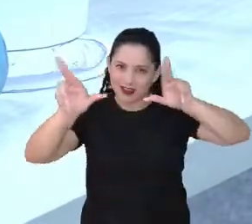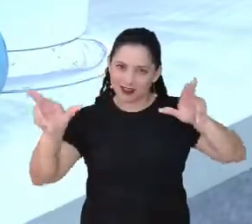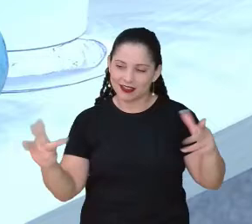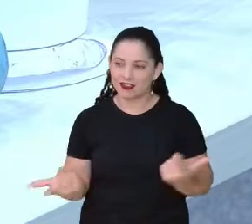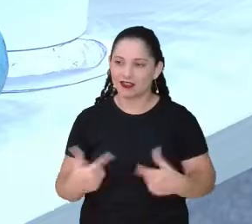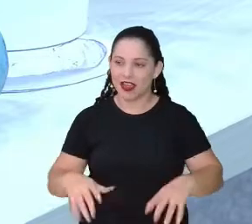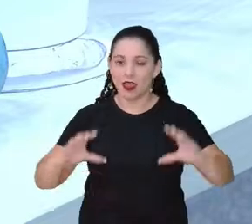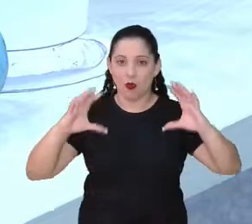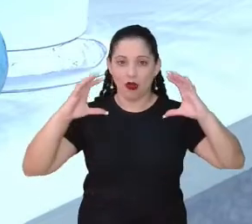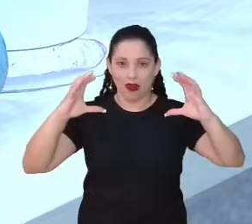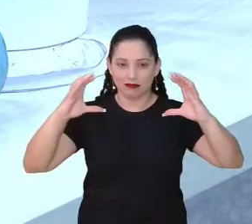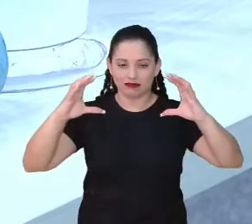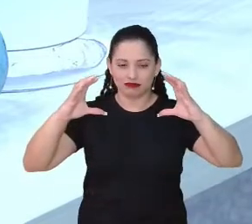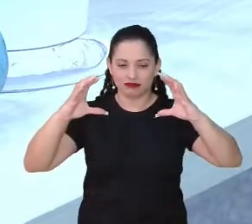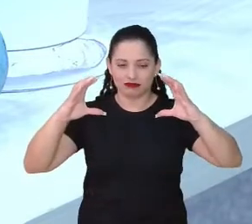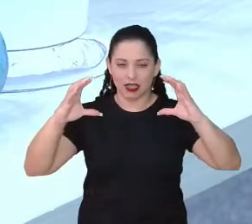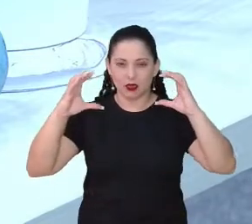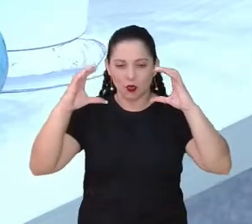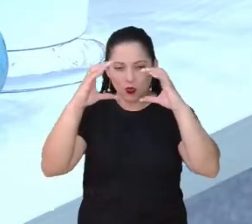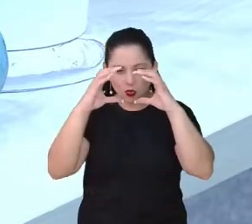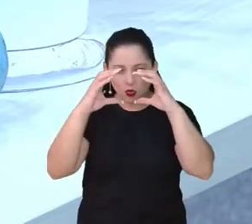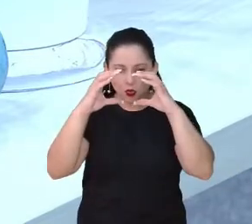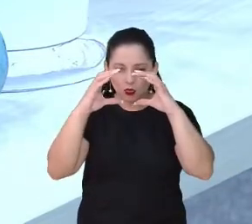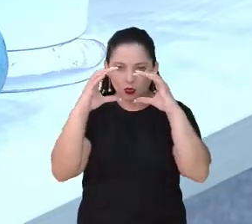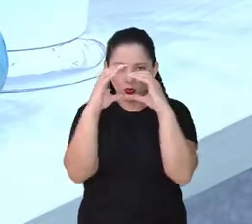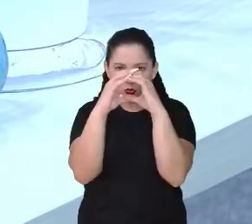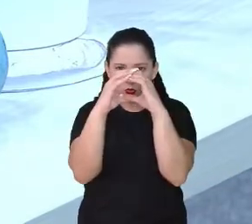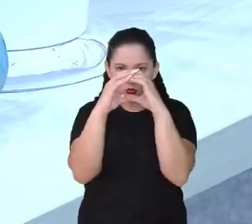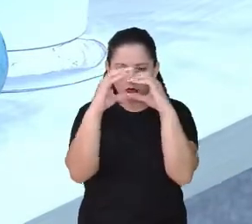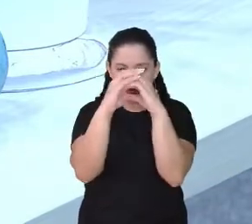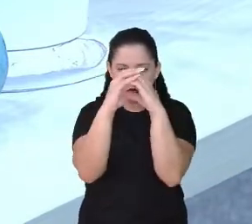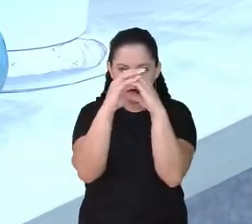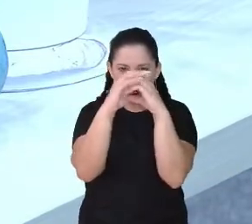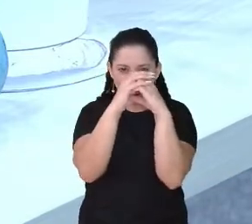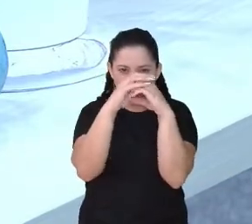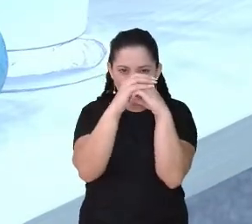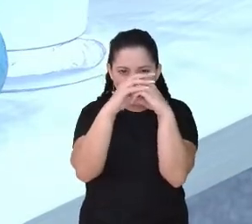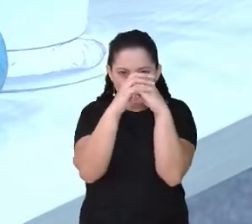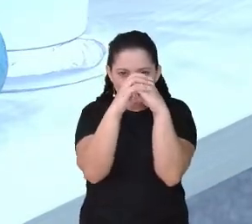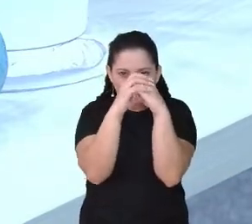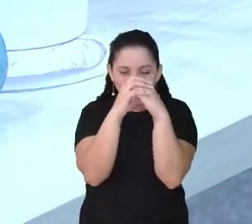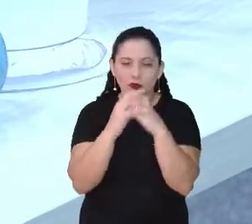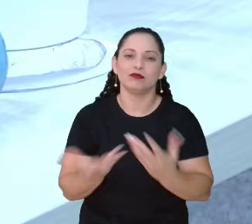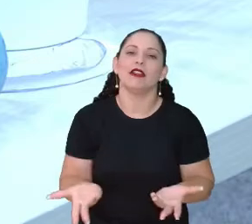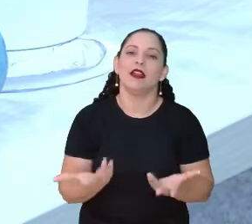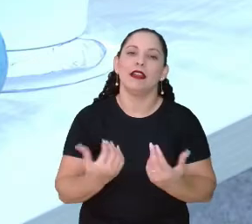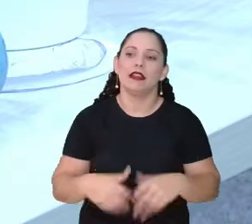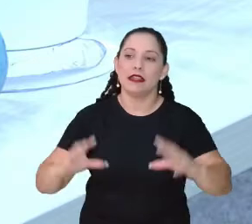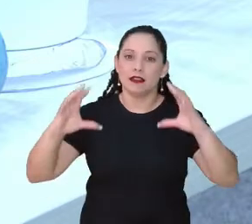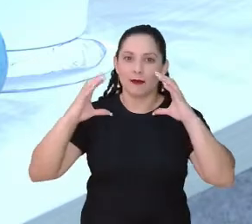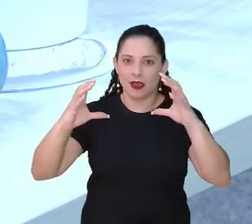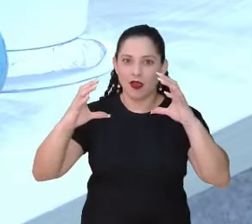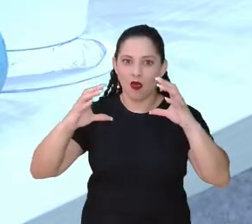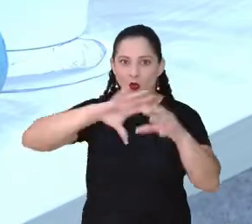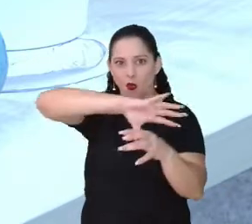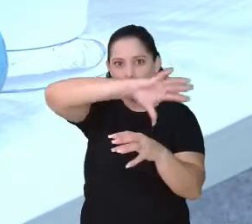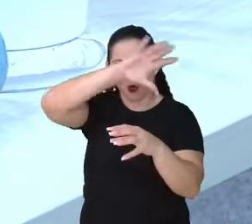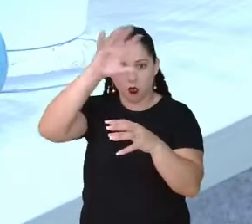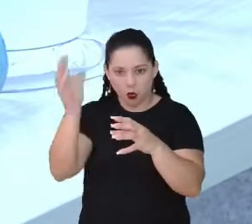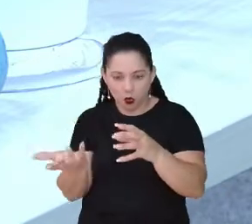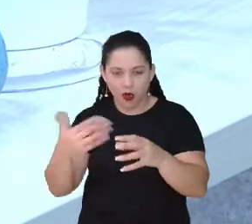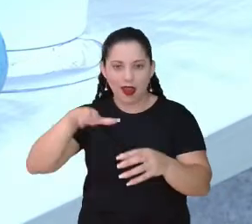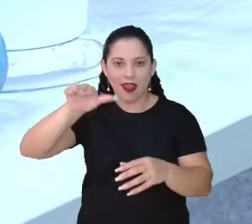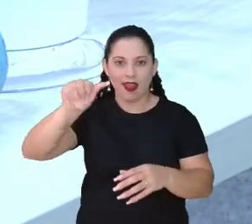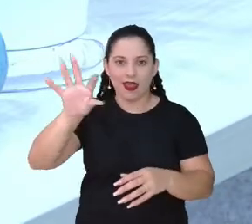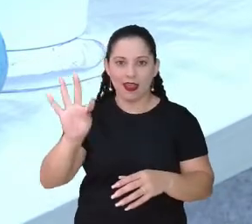essa tampinha, e ela vai representar para mim a atmosfera. Depois que eu fiz, eu